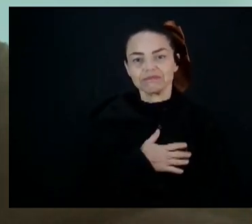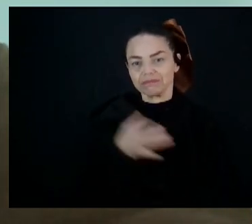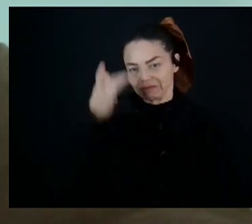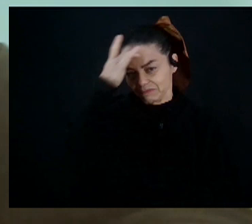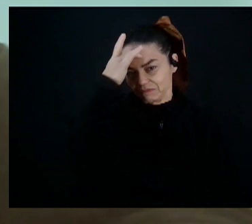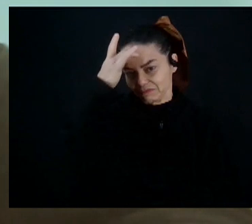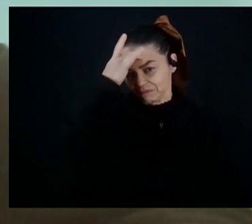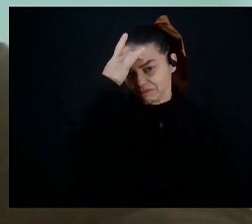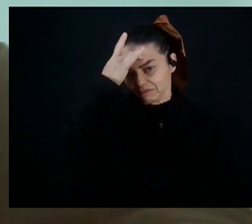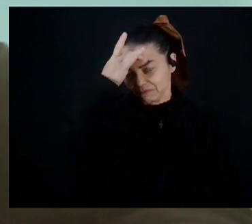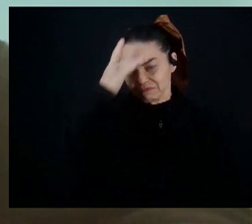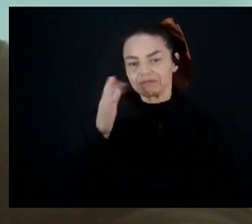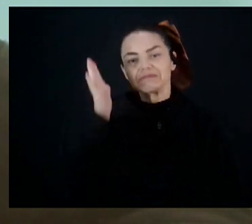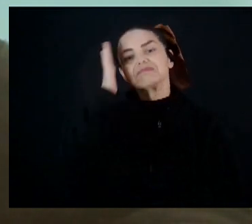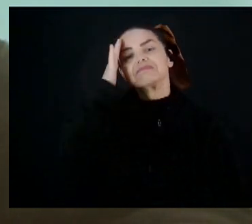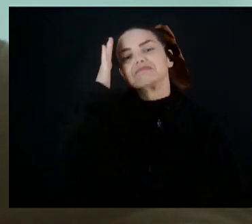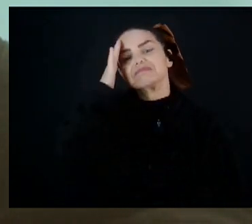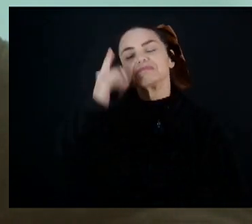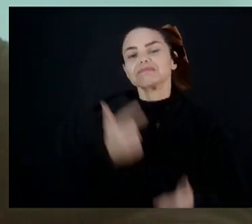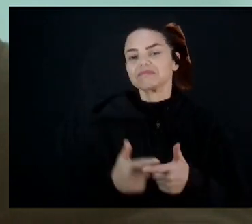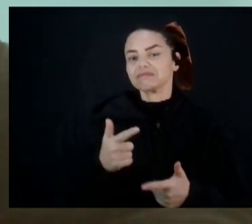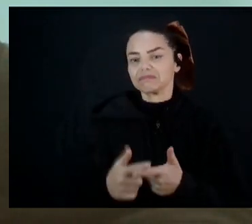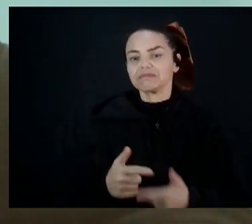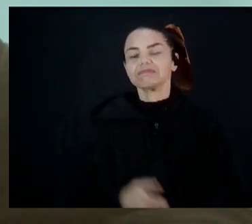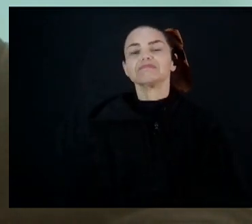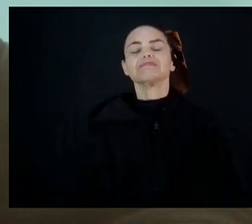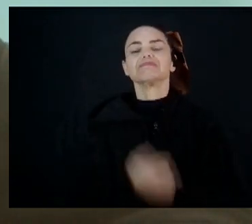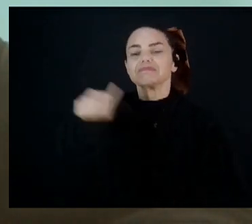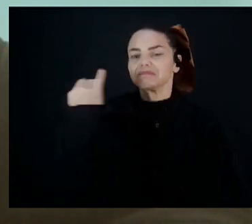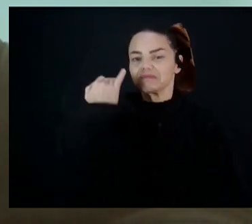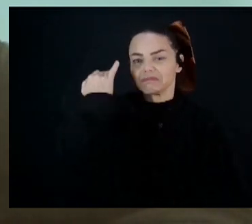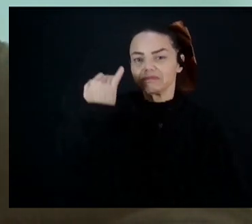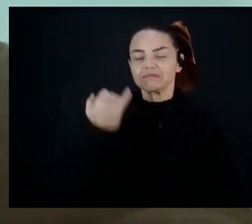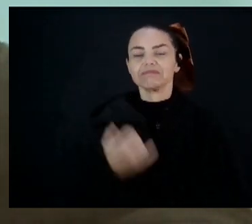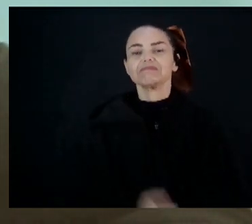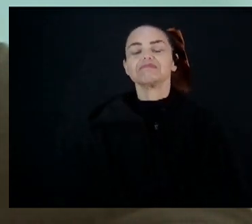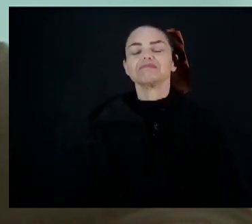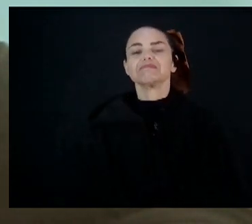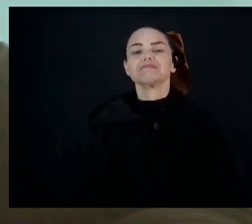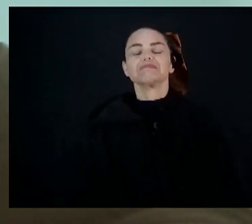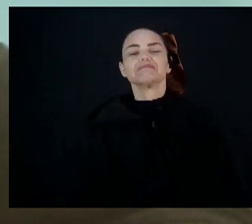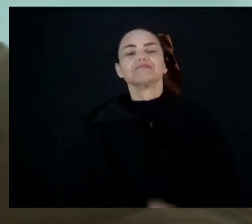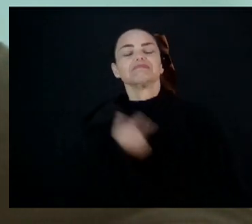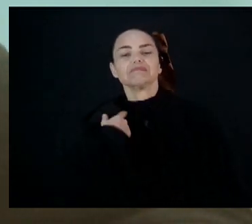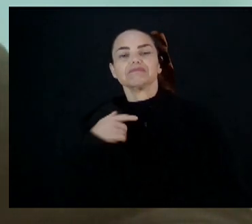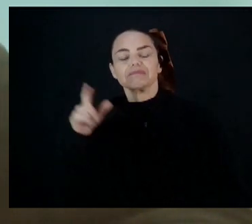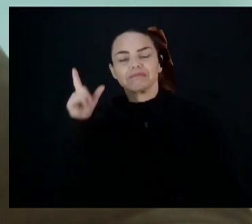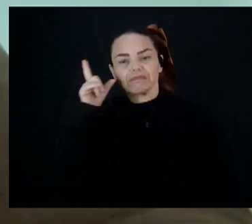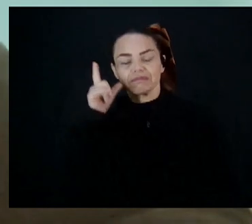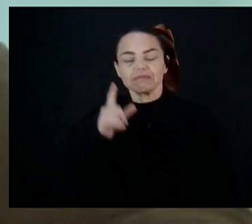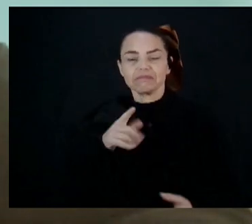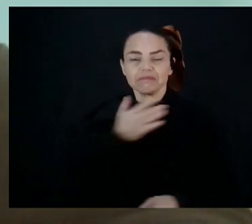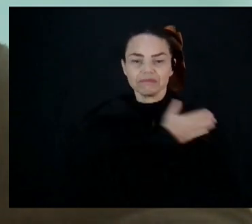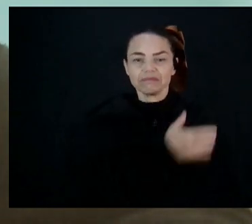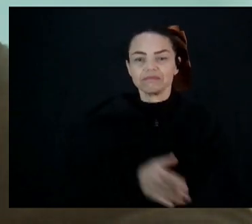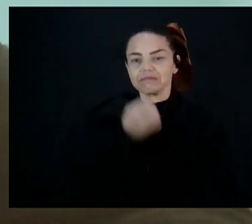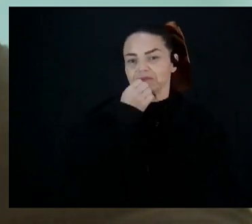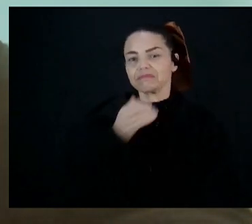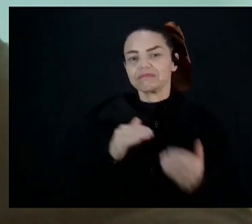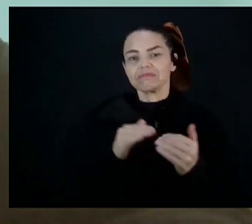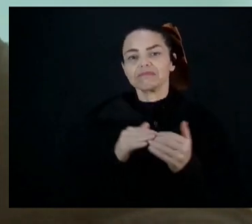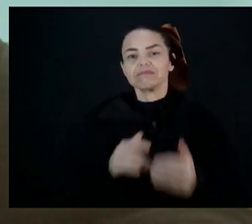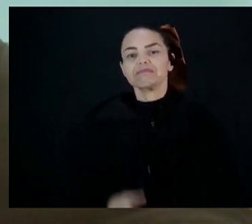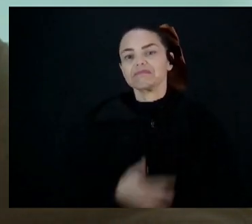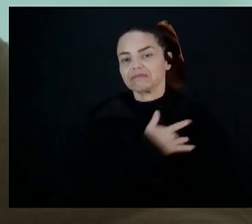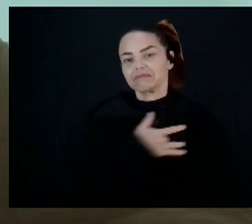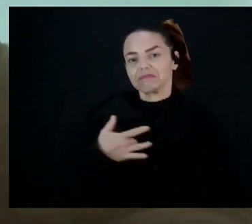de entender o porquê da importância de a gente cultivar o sono como um hábito adequado à nossa saúde. A saúde